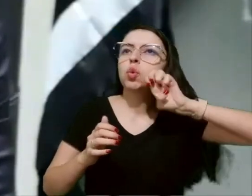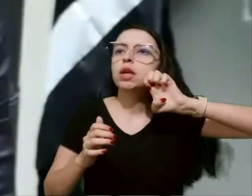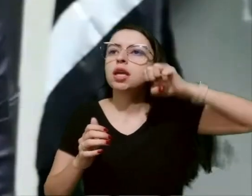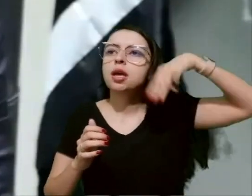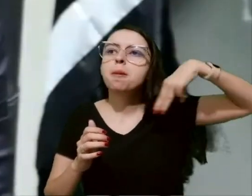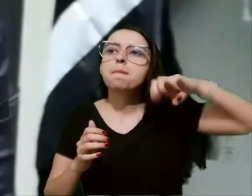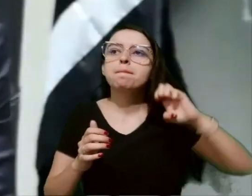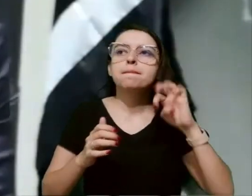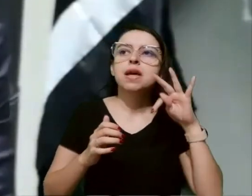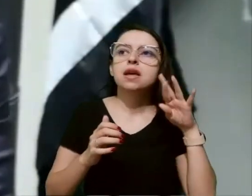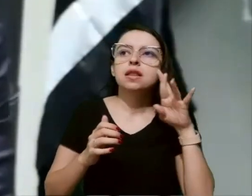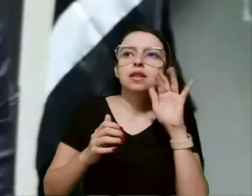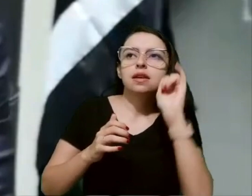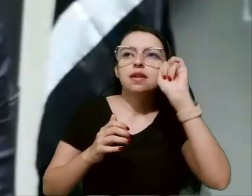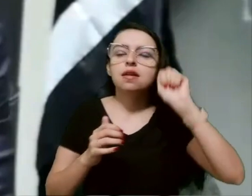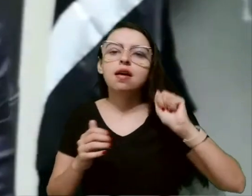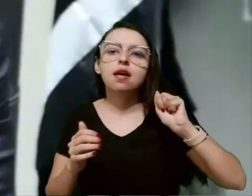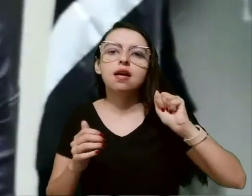Posso,